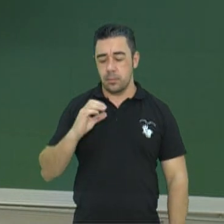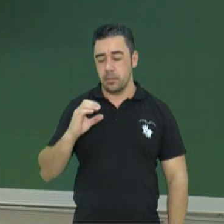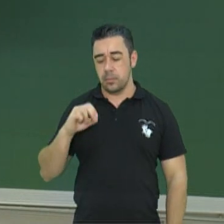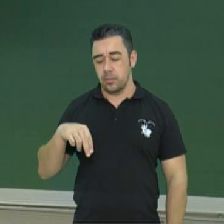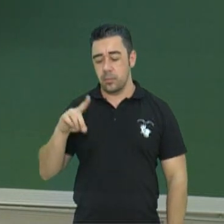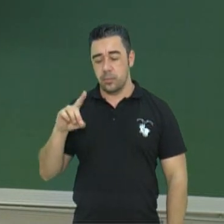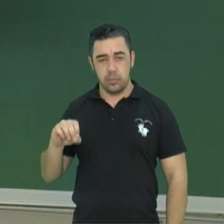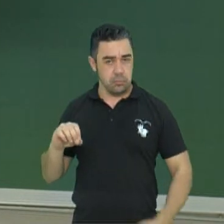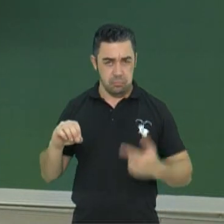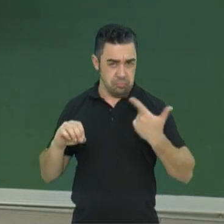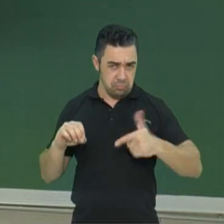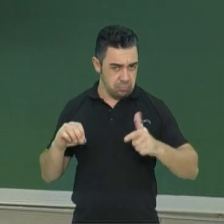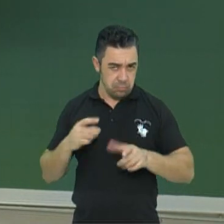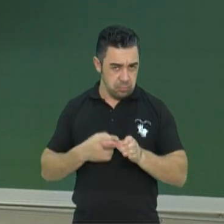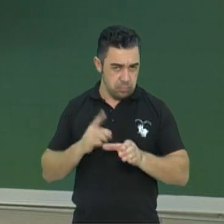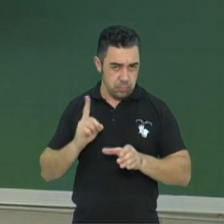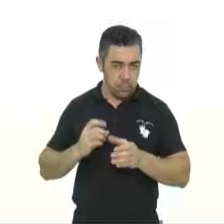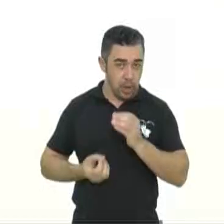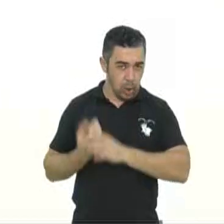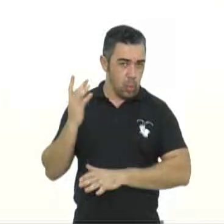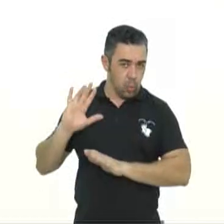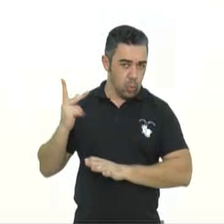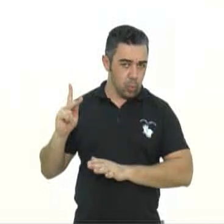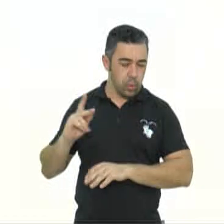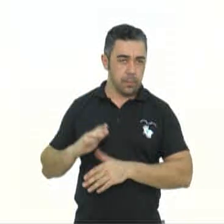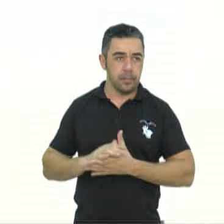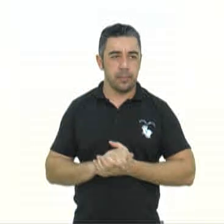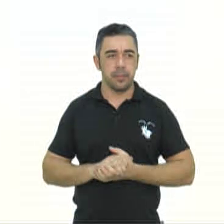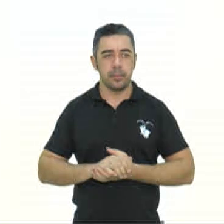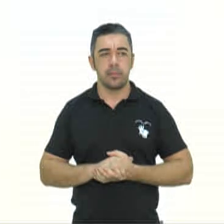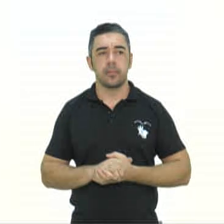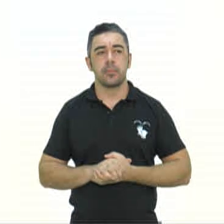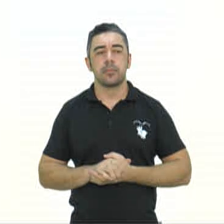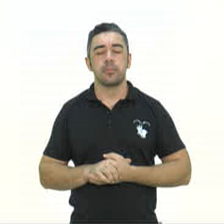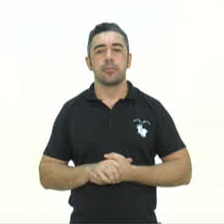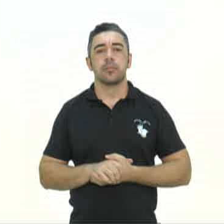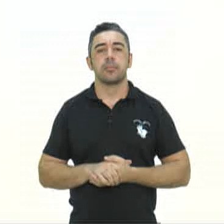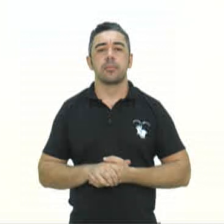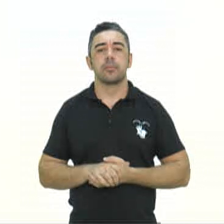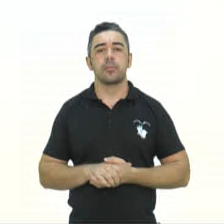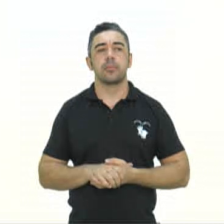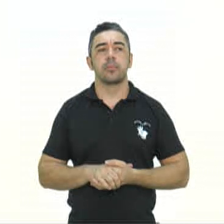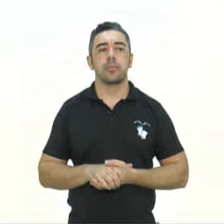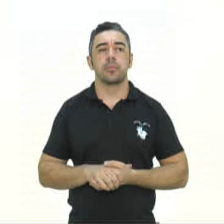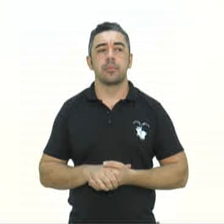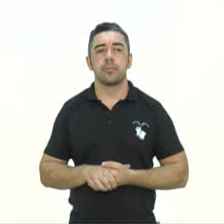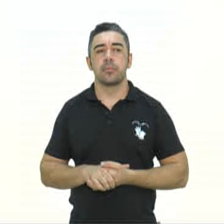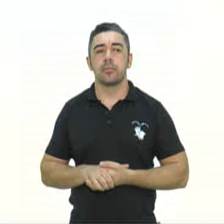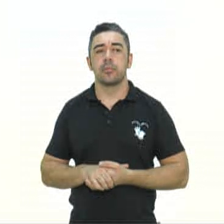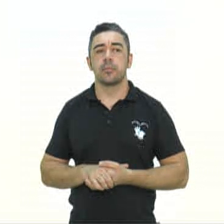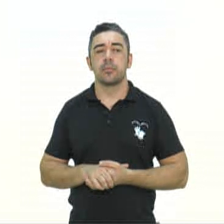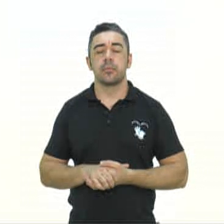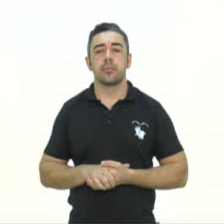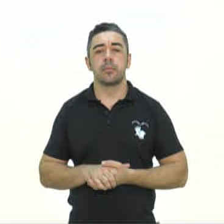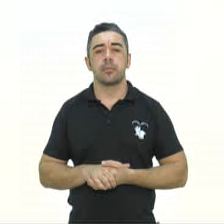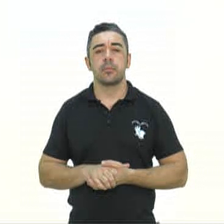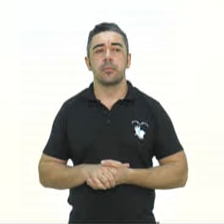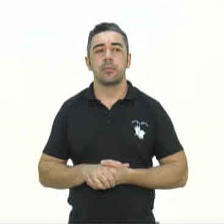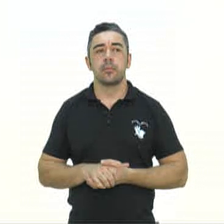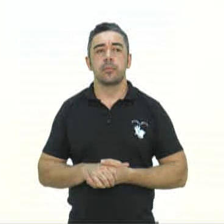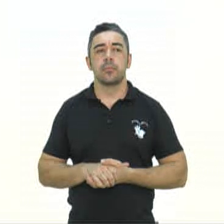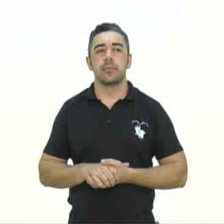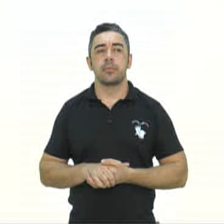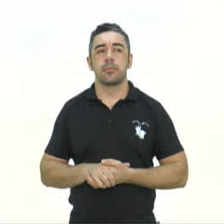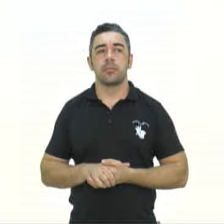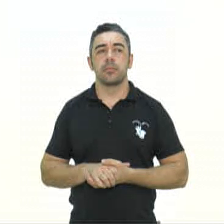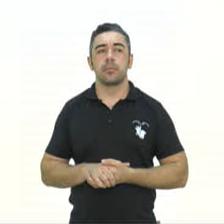foi criado para essa história. A novela convirtió a Gabriel García Márquez en el maior exponente del